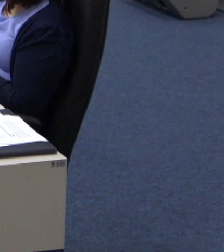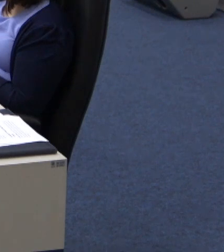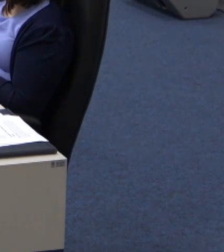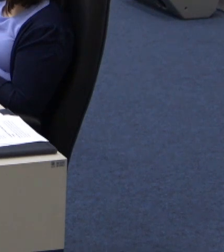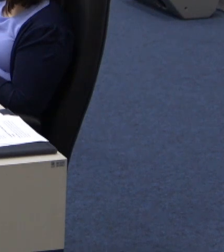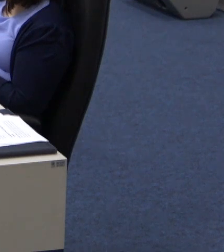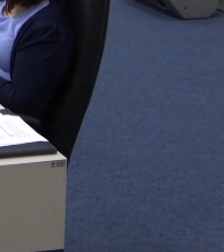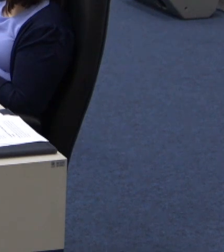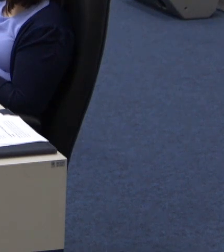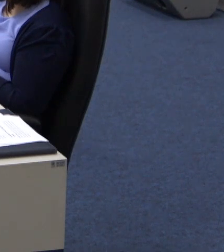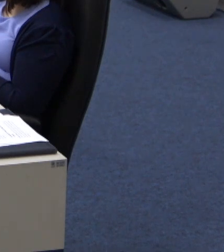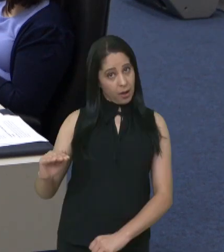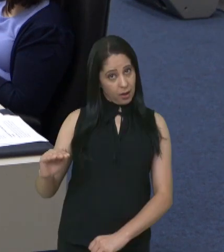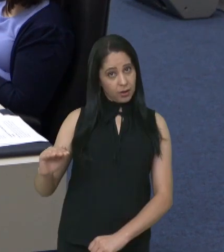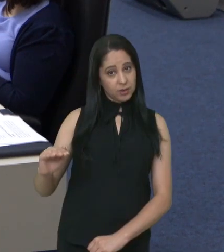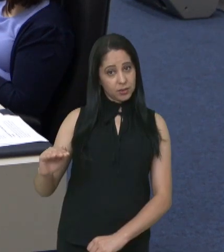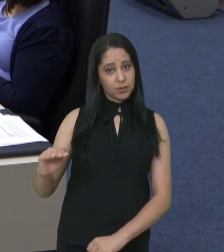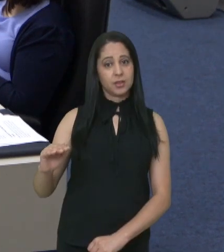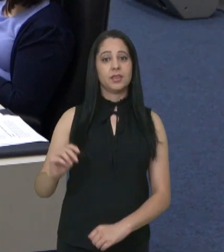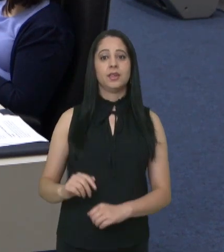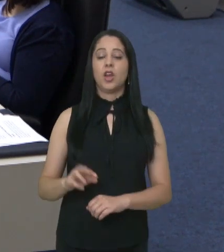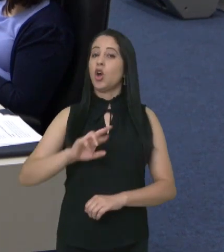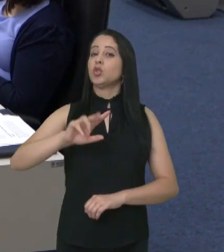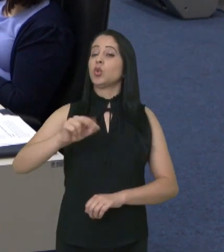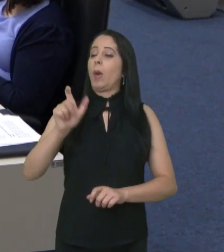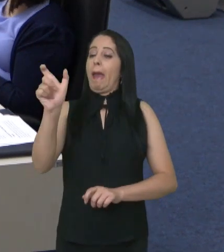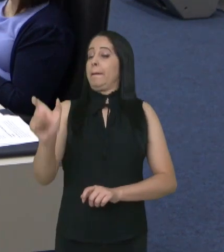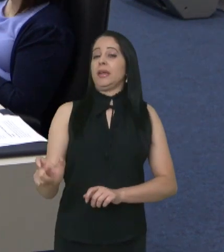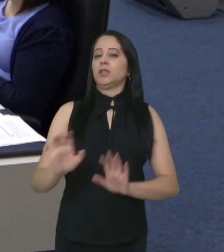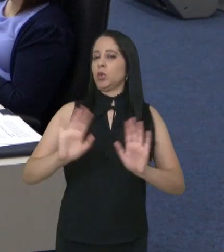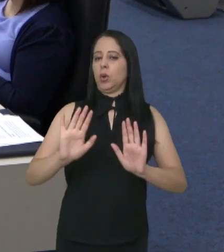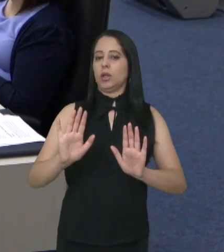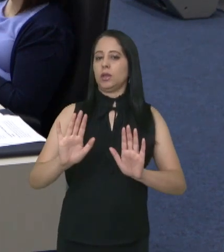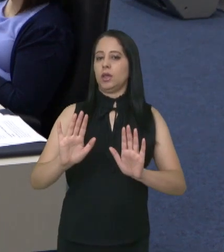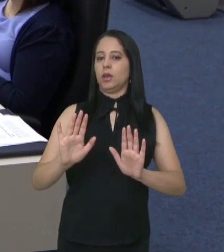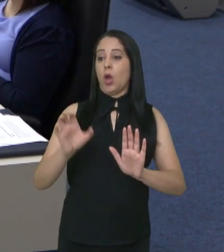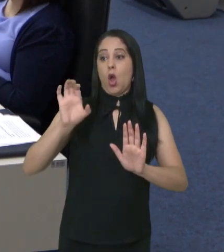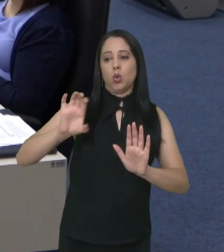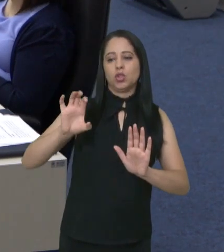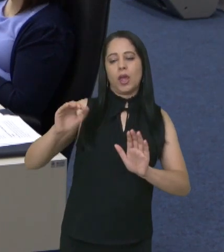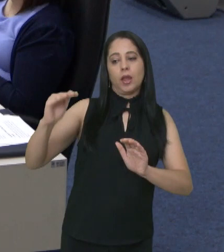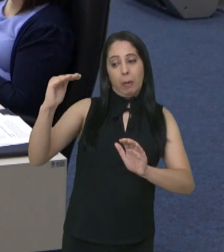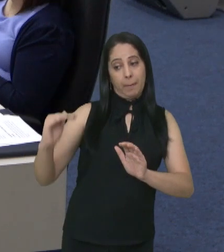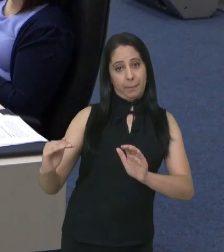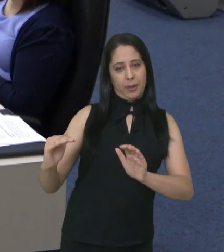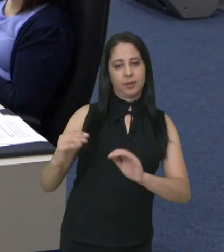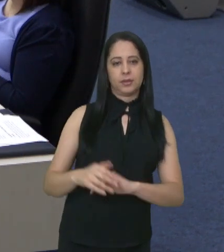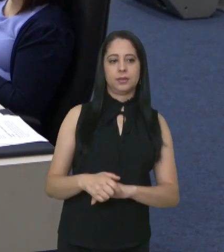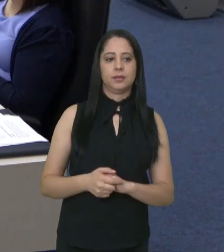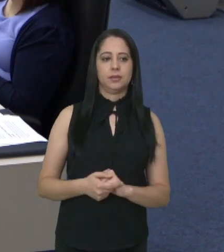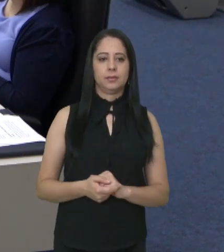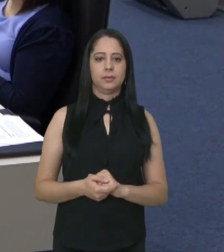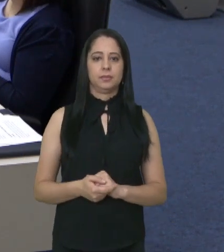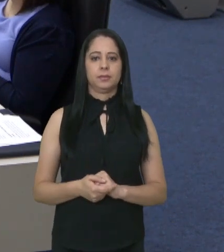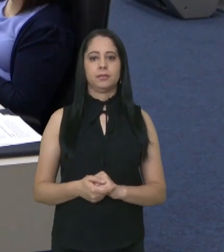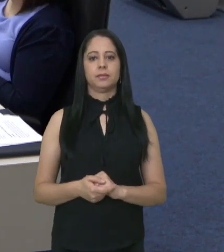Baixa é na altura, tá? Não é na pessoa, não, viu? É porque tava aqui o microfone.